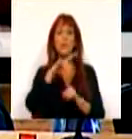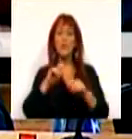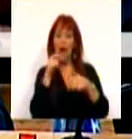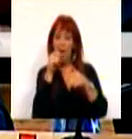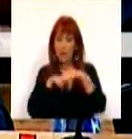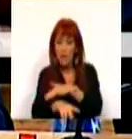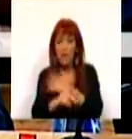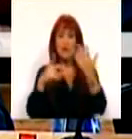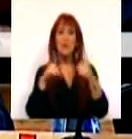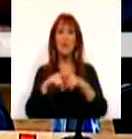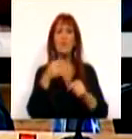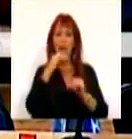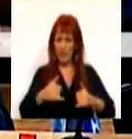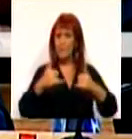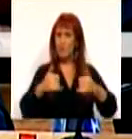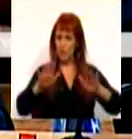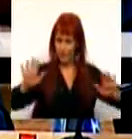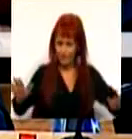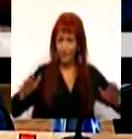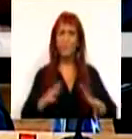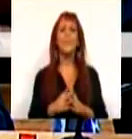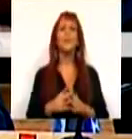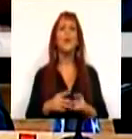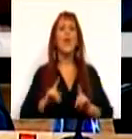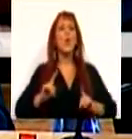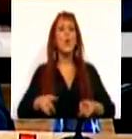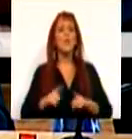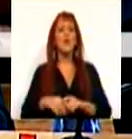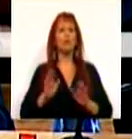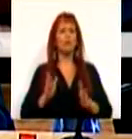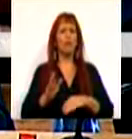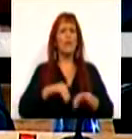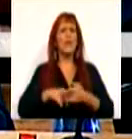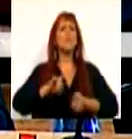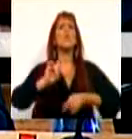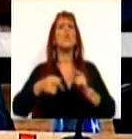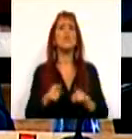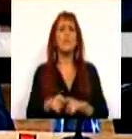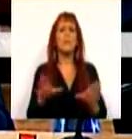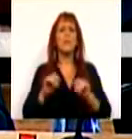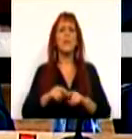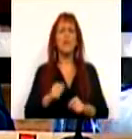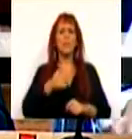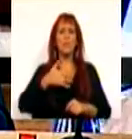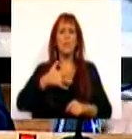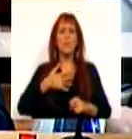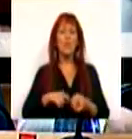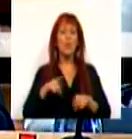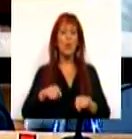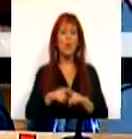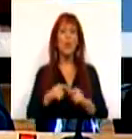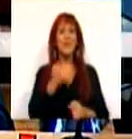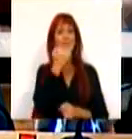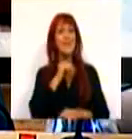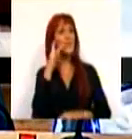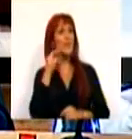Subaquática, de que vos falarei de seguida. Começamos pelo que já fizemos. Na área do património, vemos com